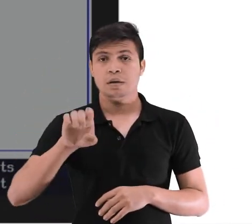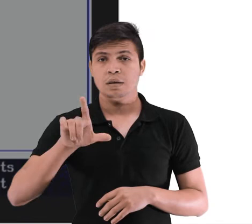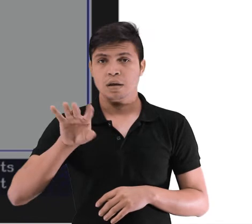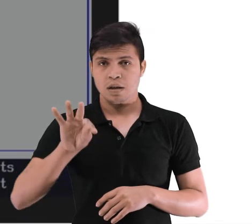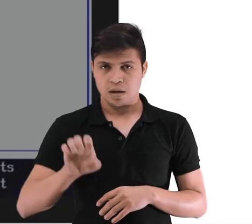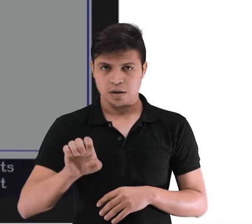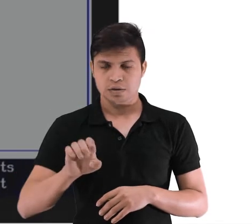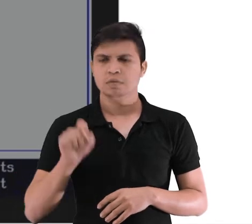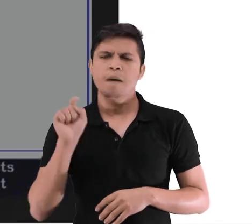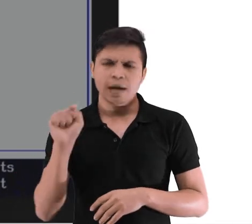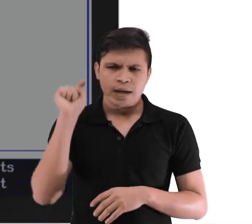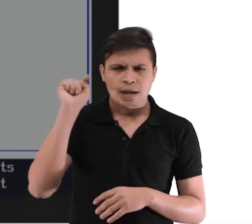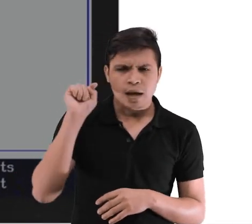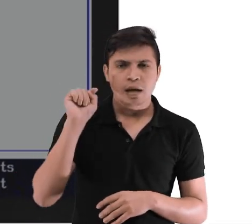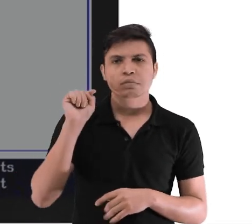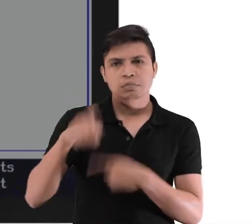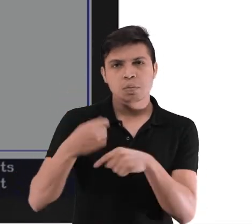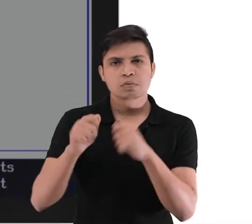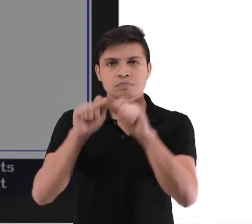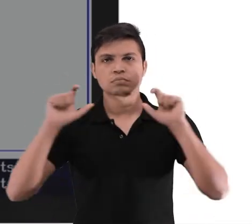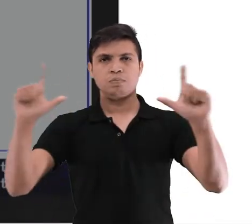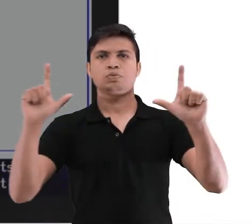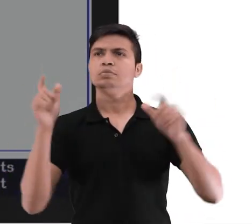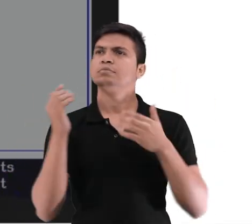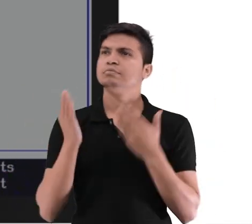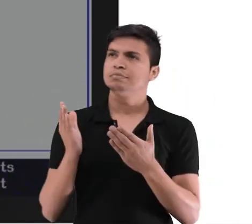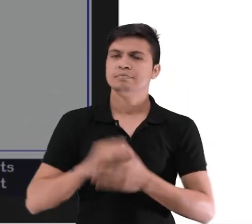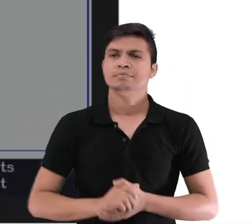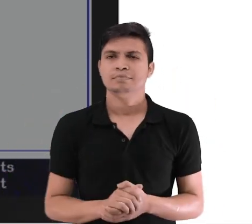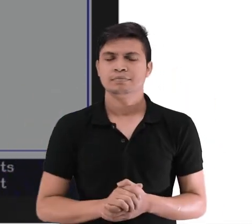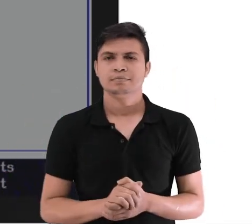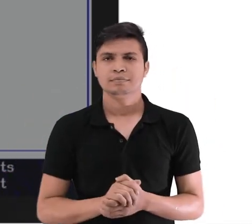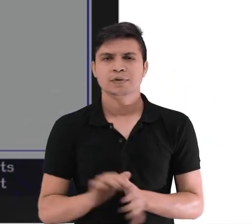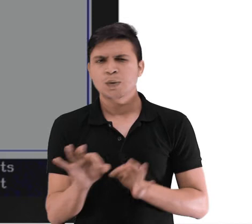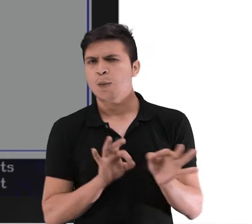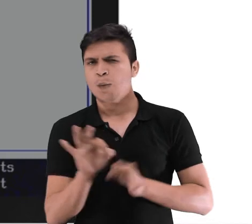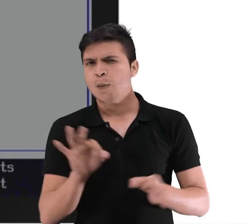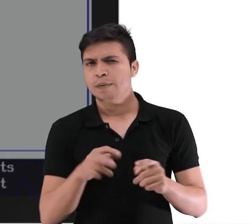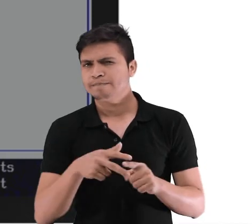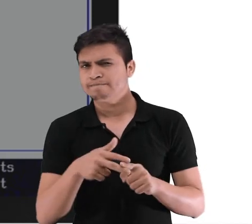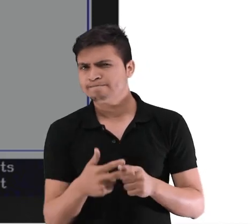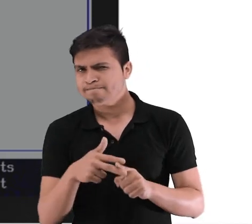clicar e vai chegar nessa parte, a parte de configuração.